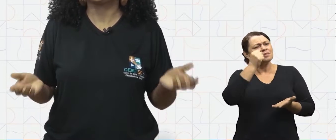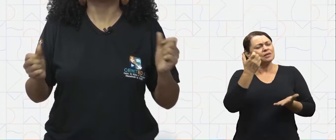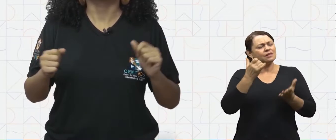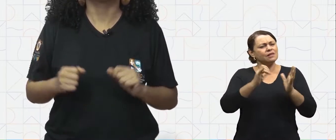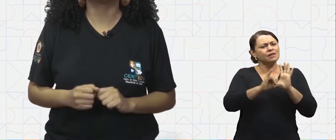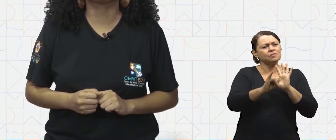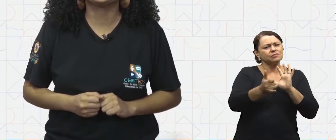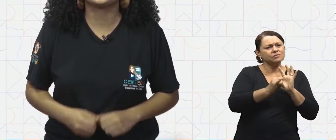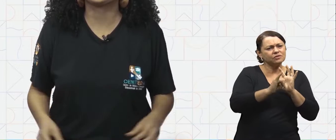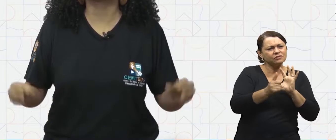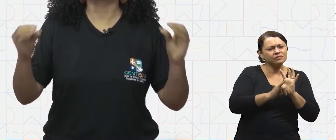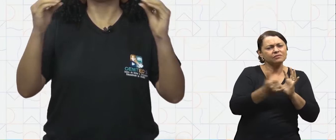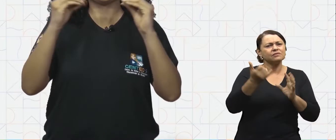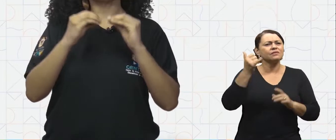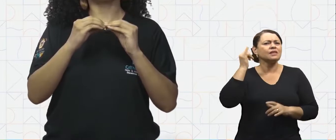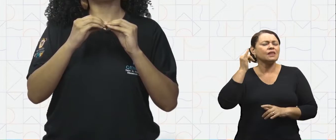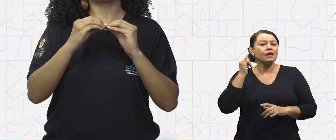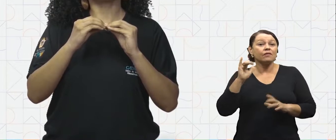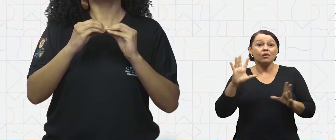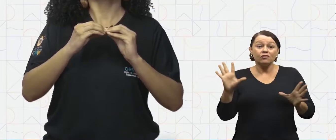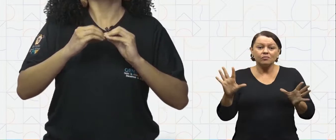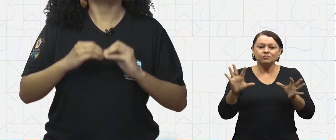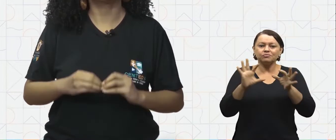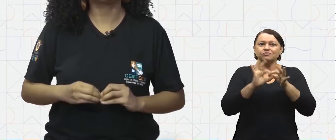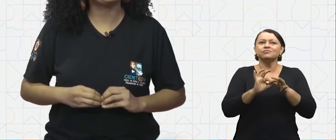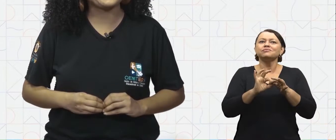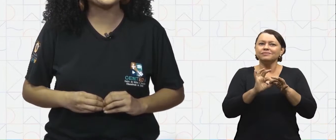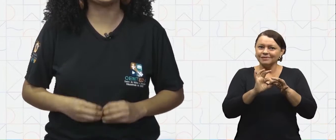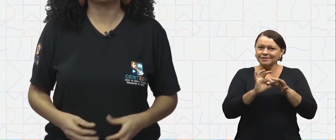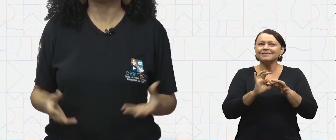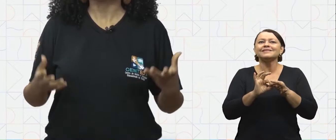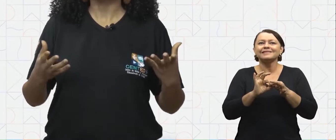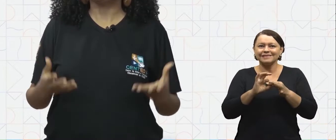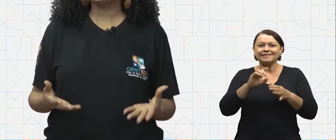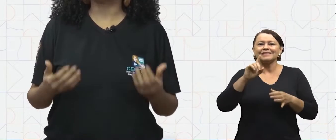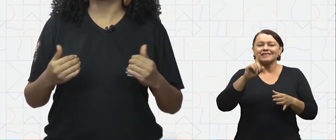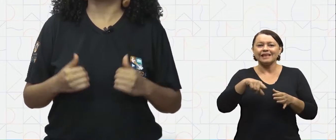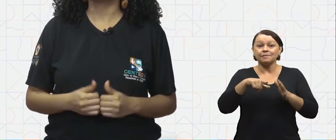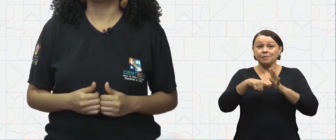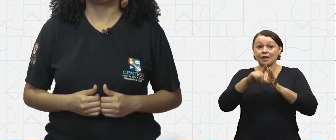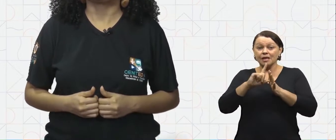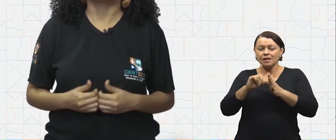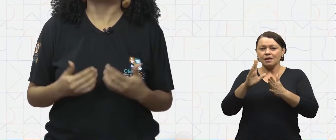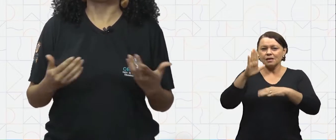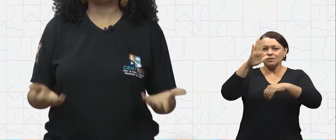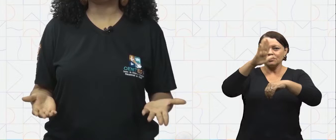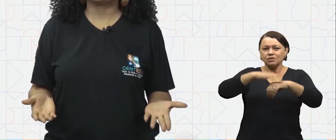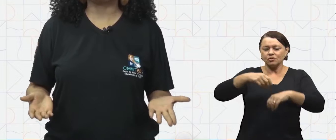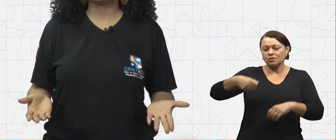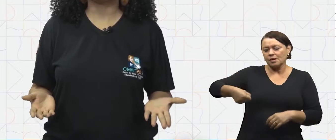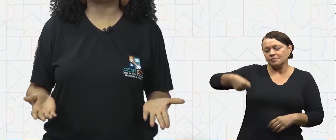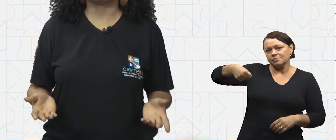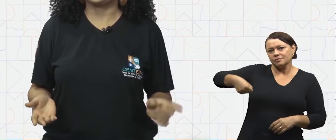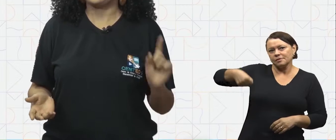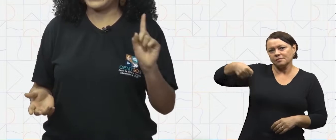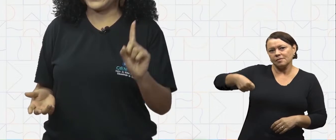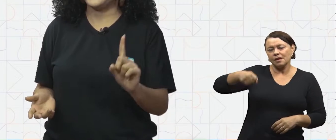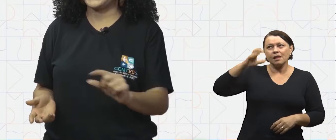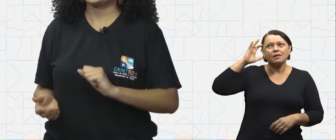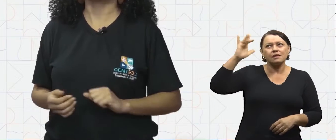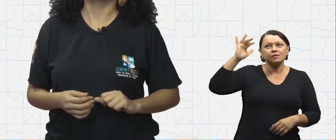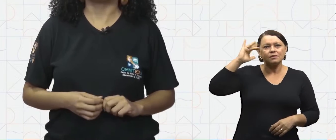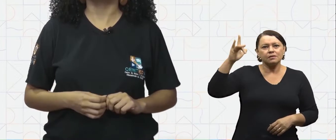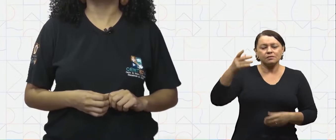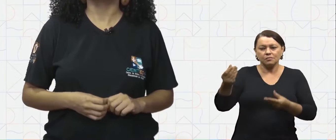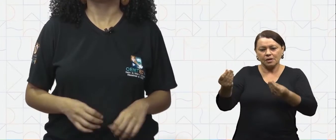fábulas. Nós uniremos as duas. Isso mesmo! E antes de eu chamar a maleta da imaginação para